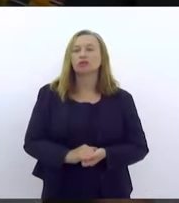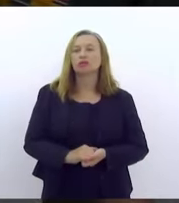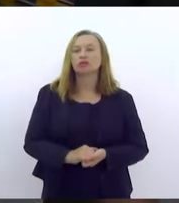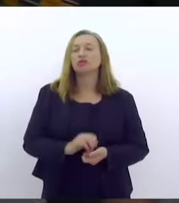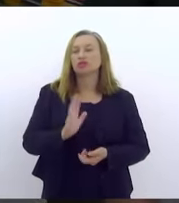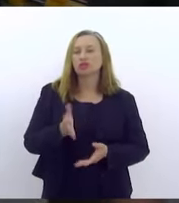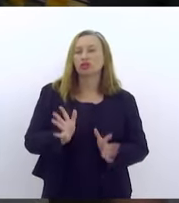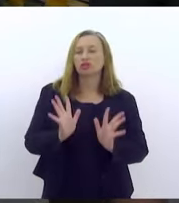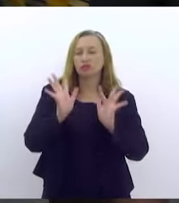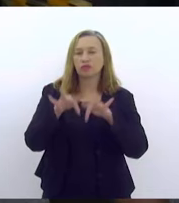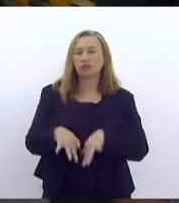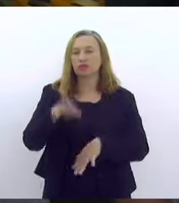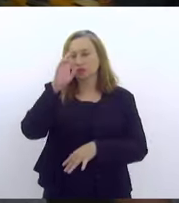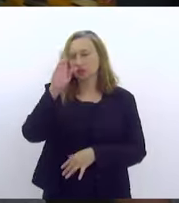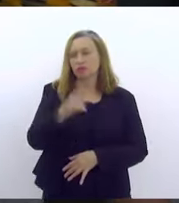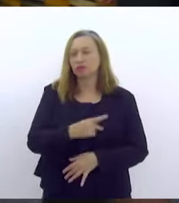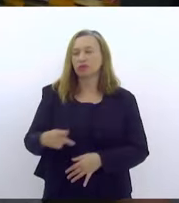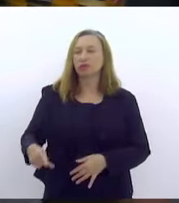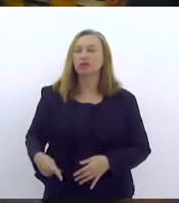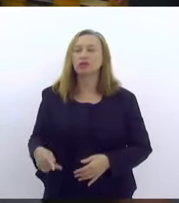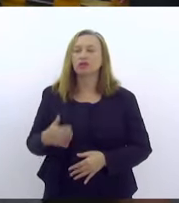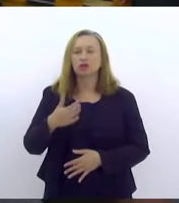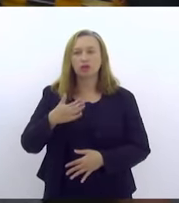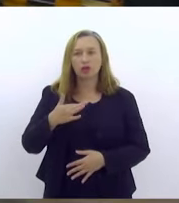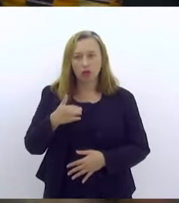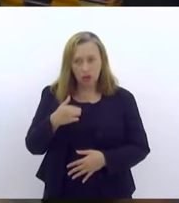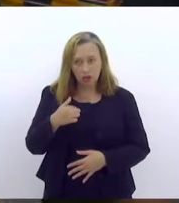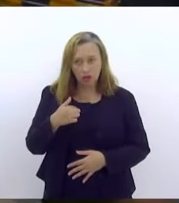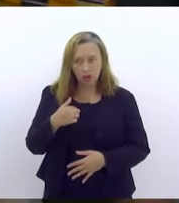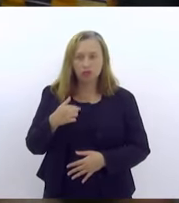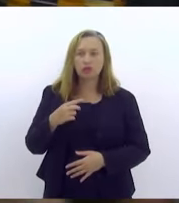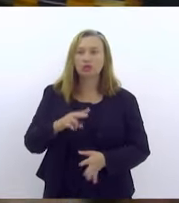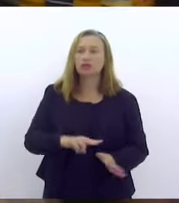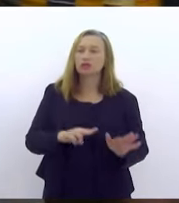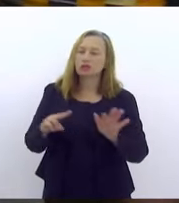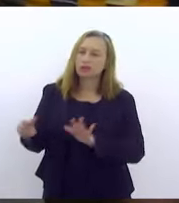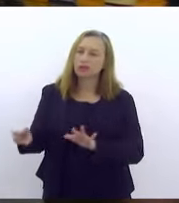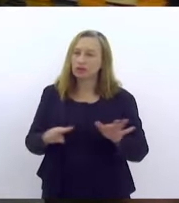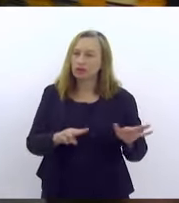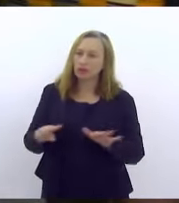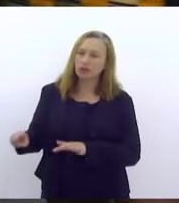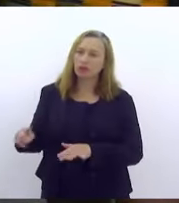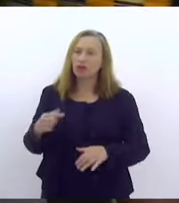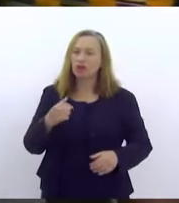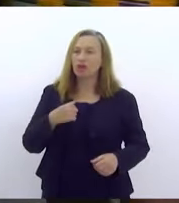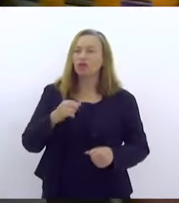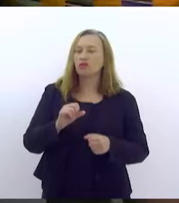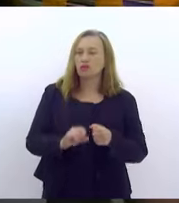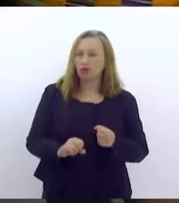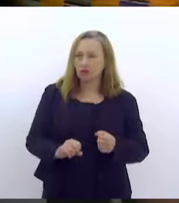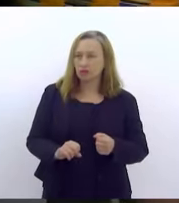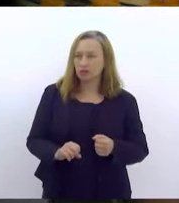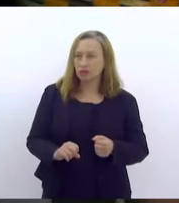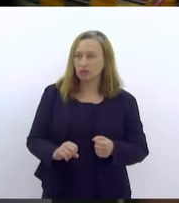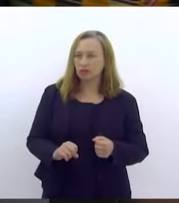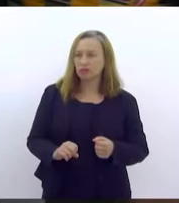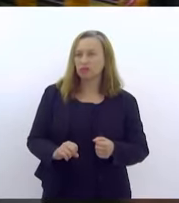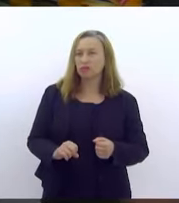estou concluindo, presidente, eu mesmo sou, toda semana eu faço acupuntura,